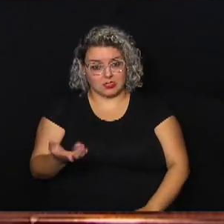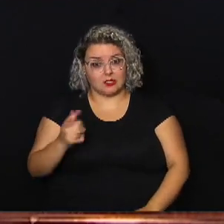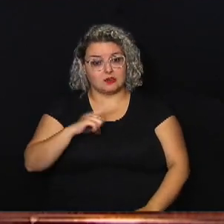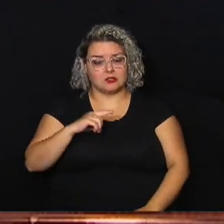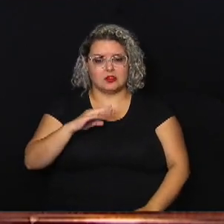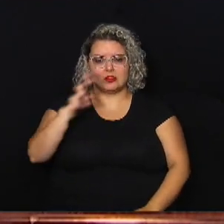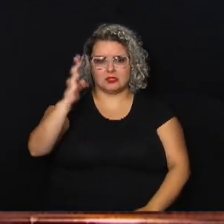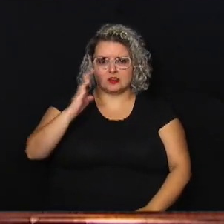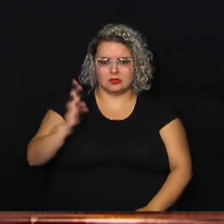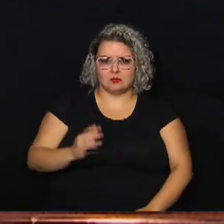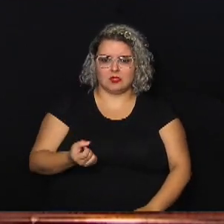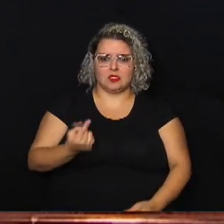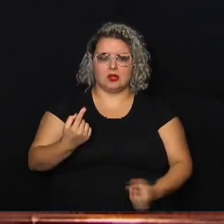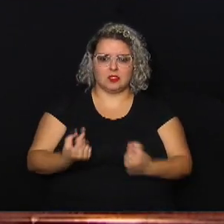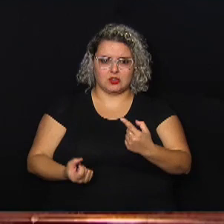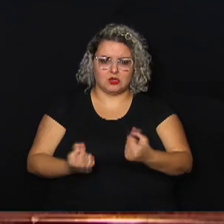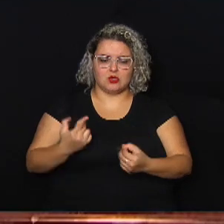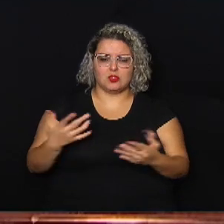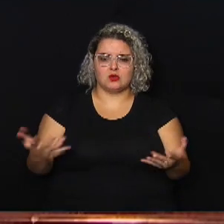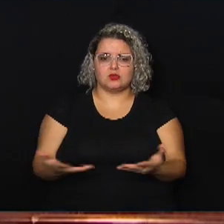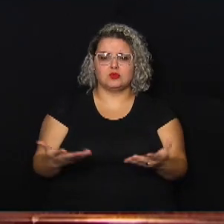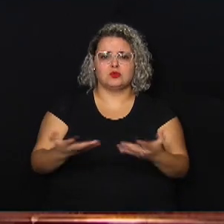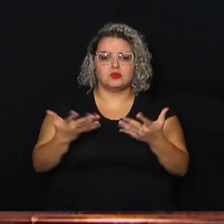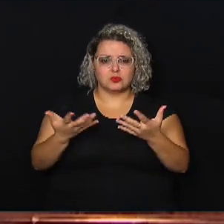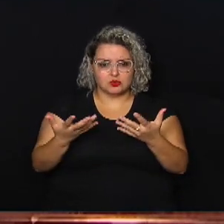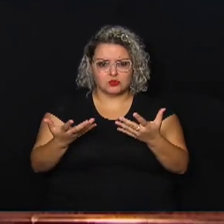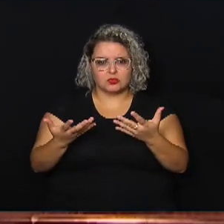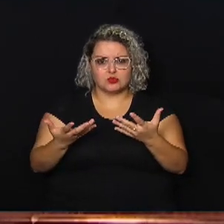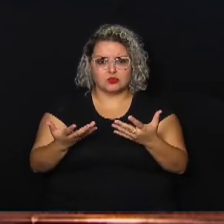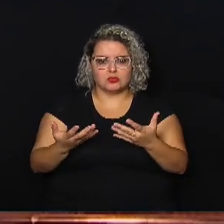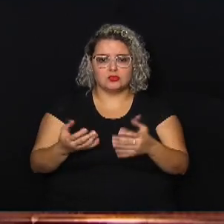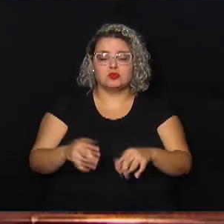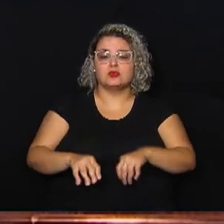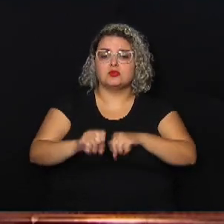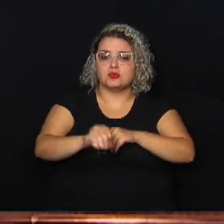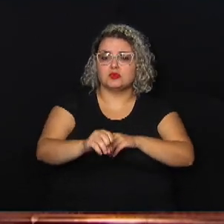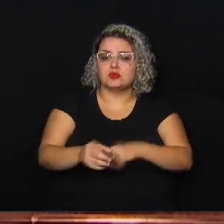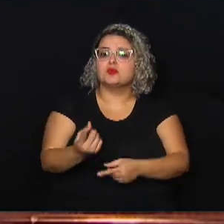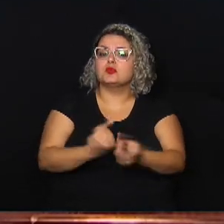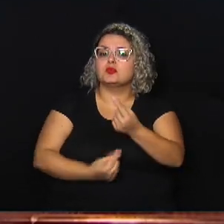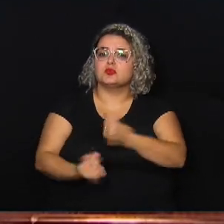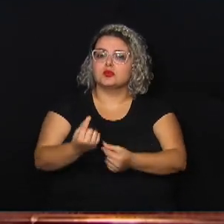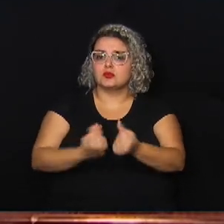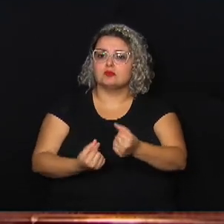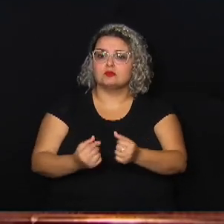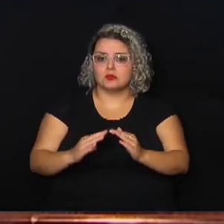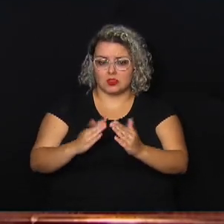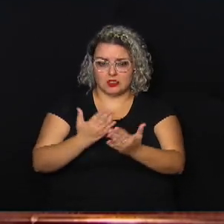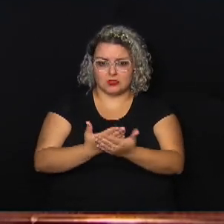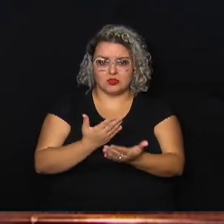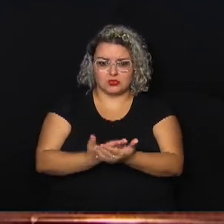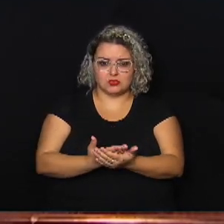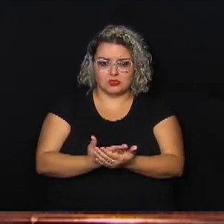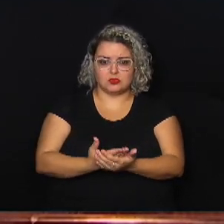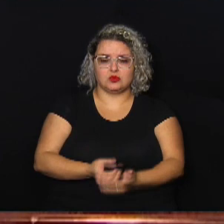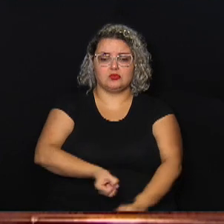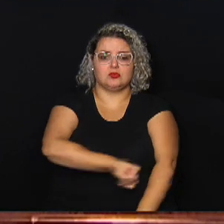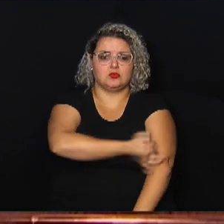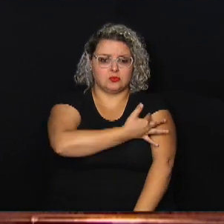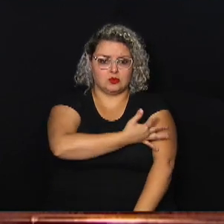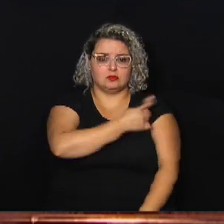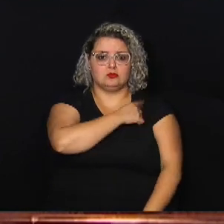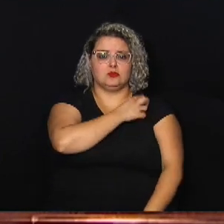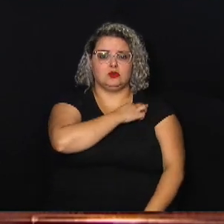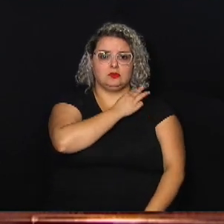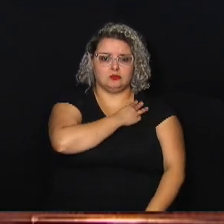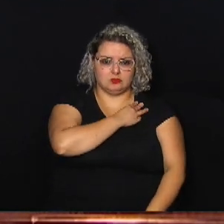Brasil algumas iniciativas de se implantar educação financeira na escola, ensino fundamental, ensino médio. Será